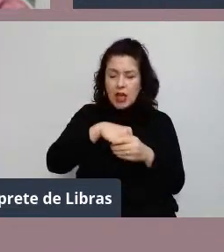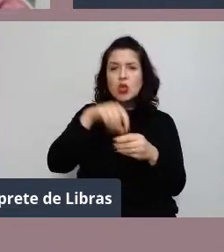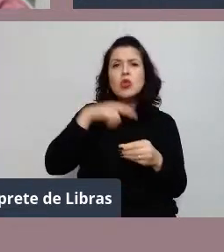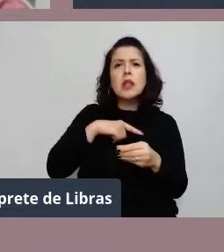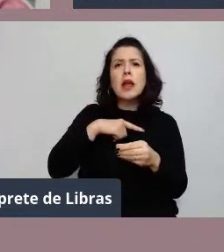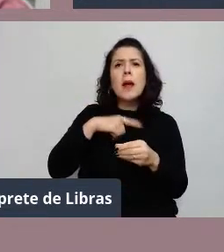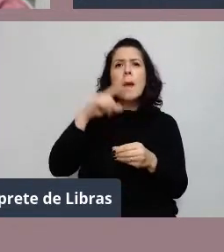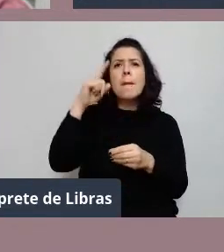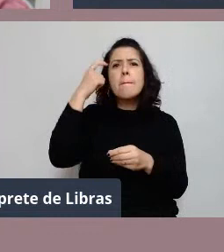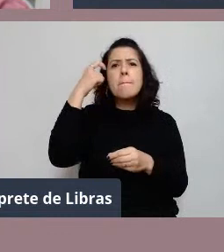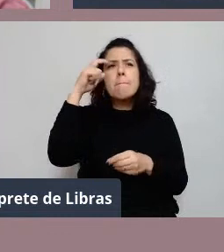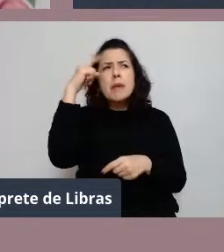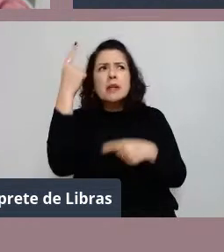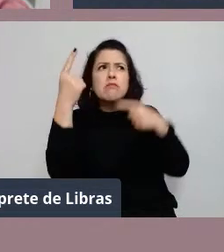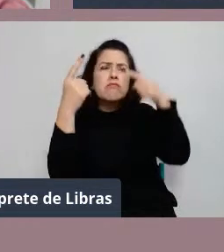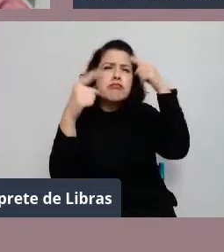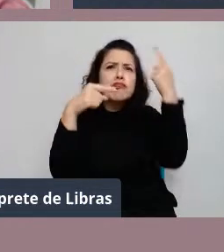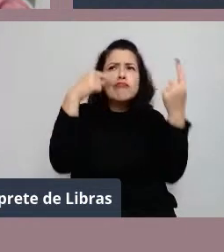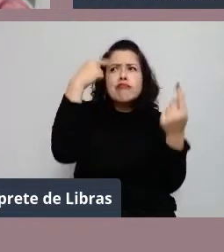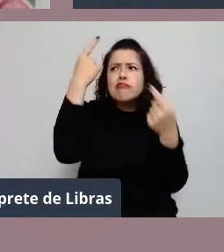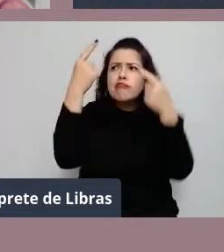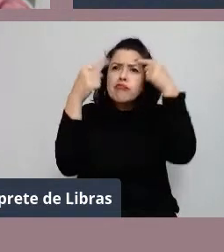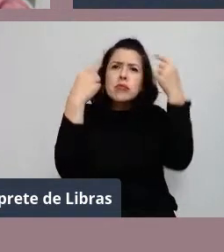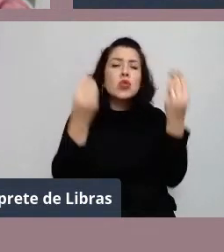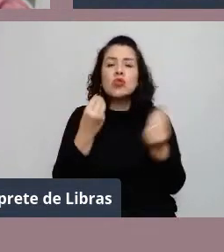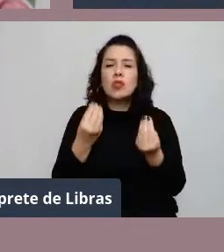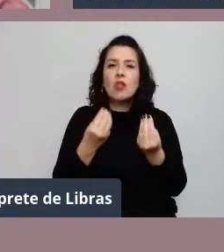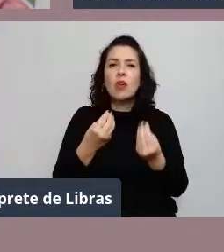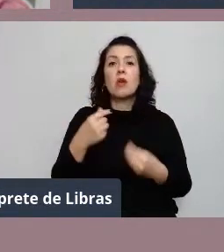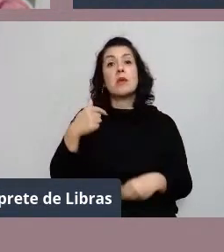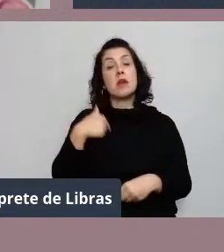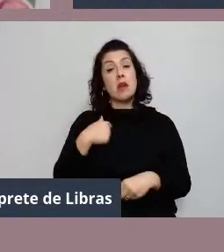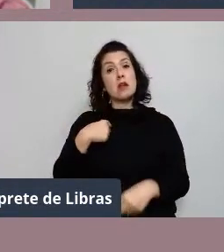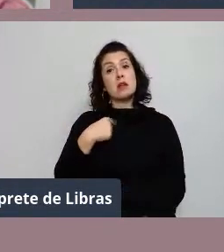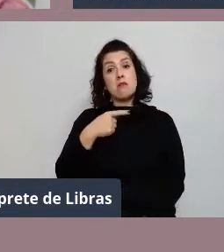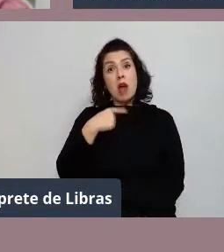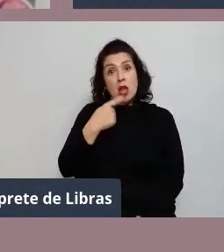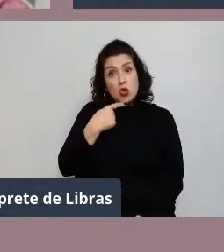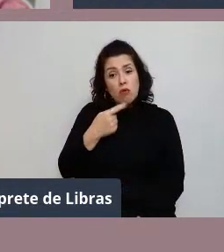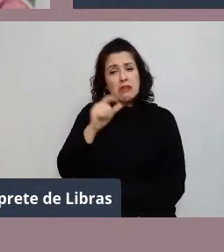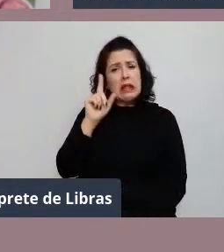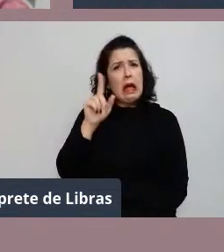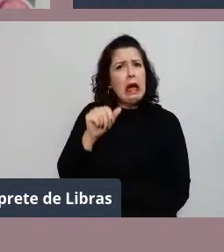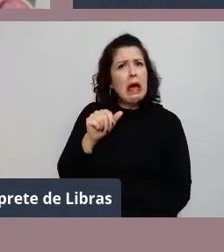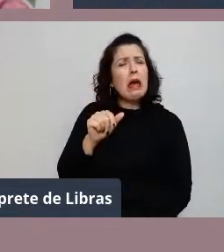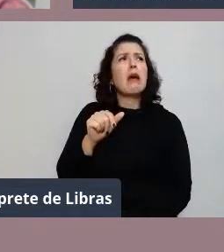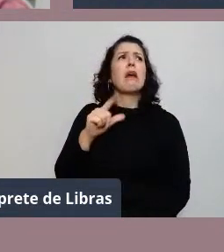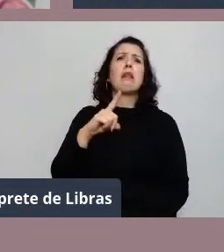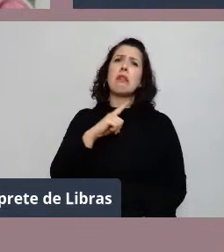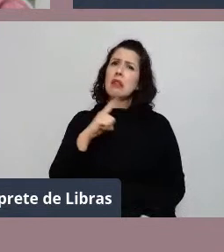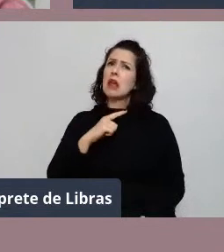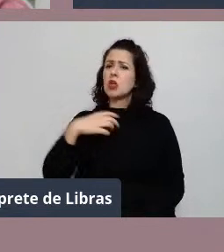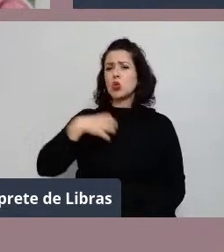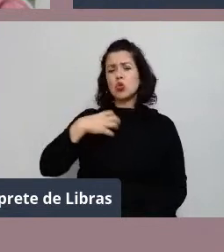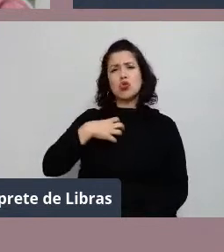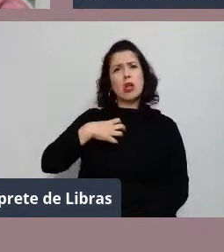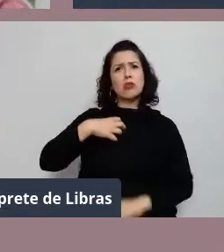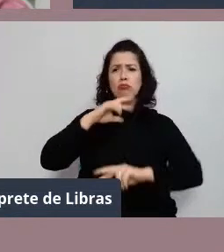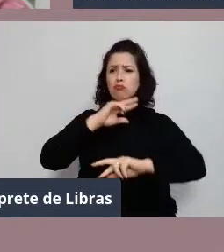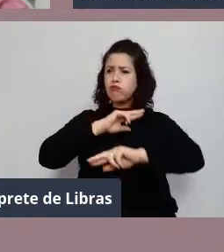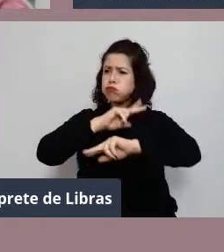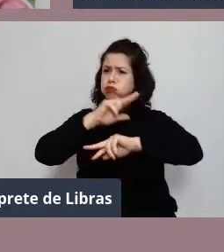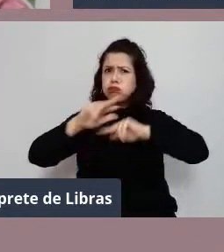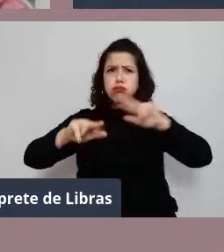e que esses questionamentos, eles são fragmentários, eles vêm de várias maneiras, né?